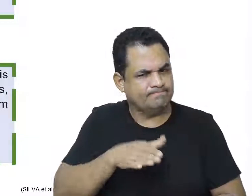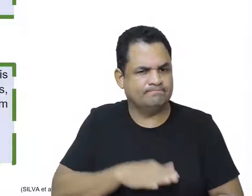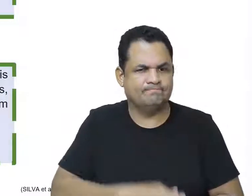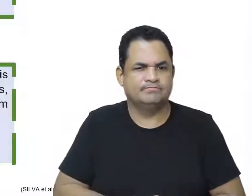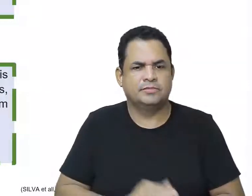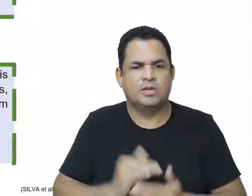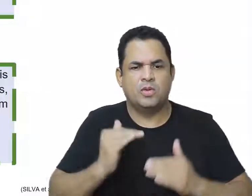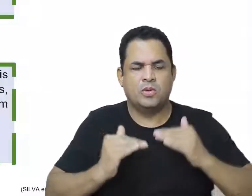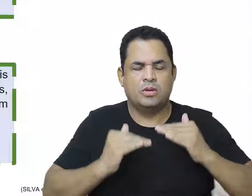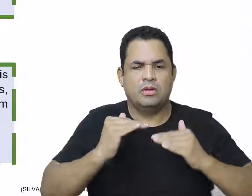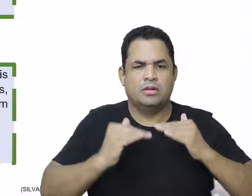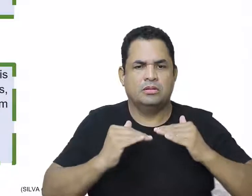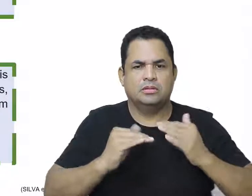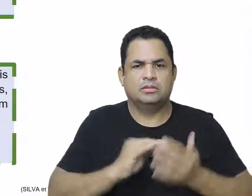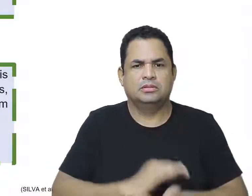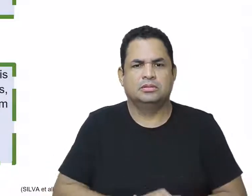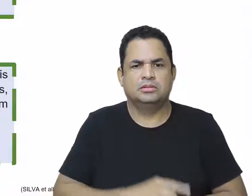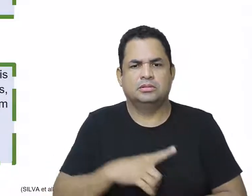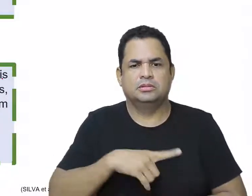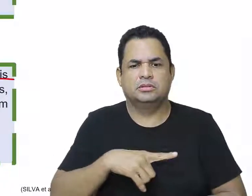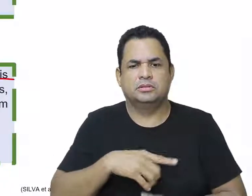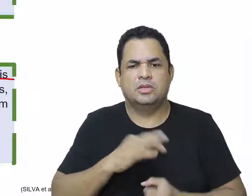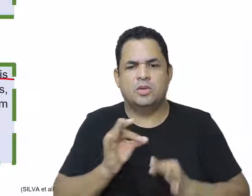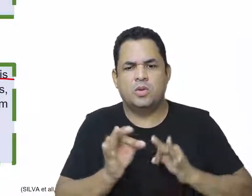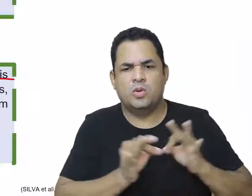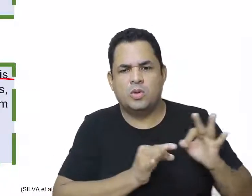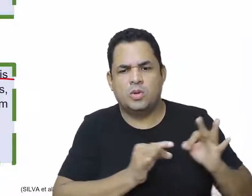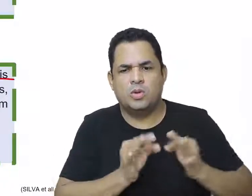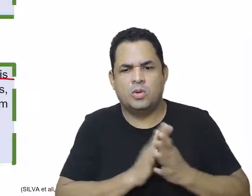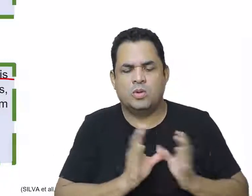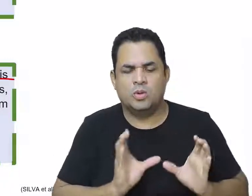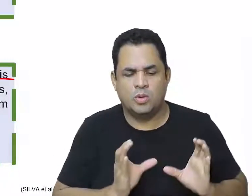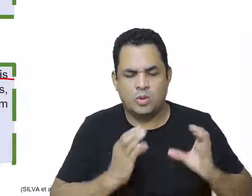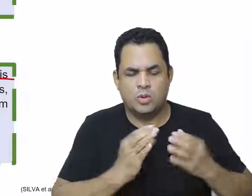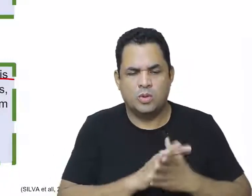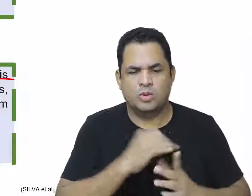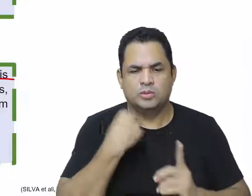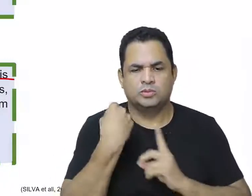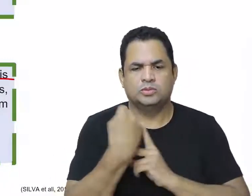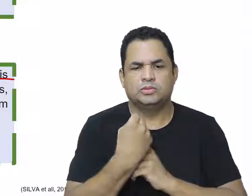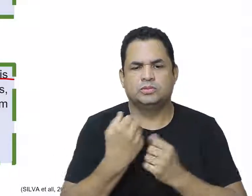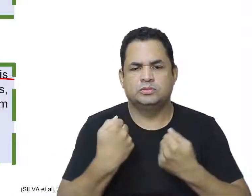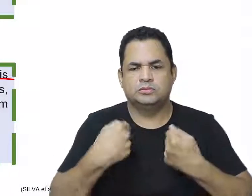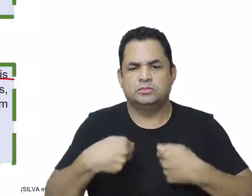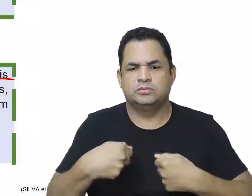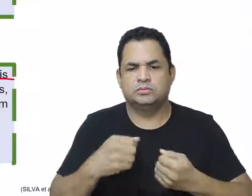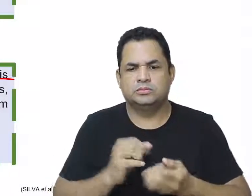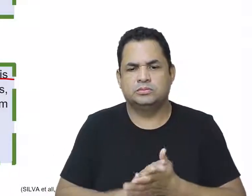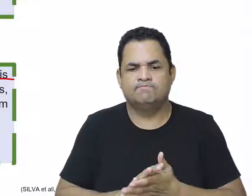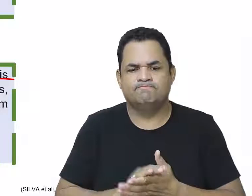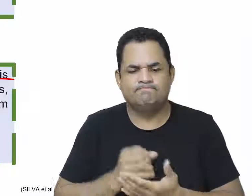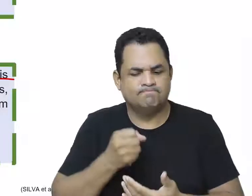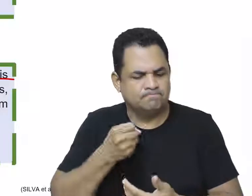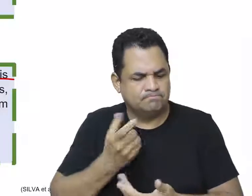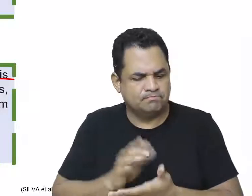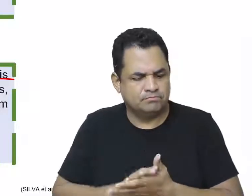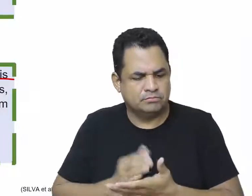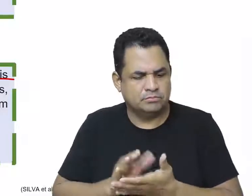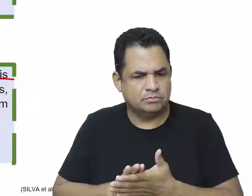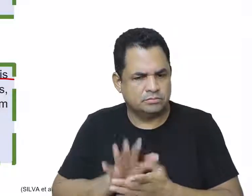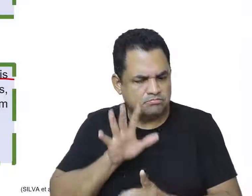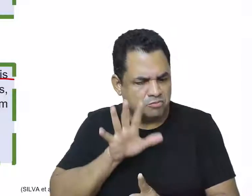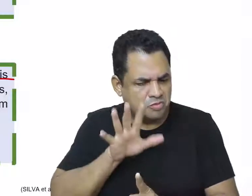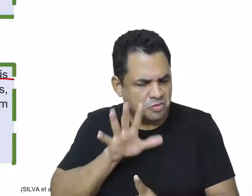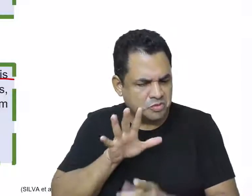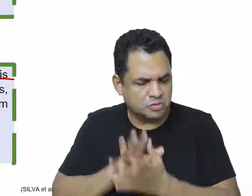seria um equilíbrio, onde a articulação dos grupos sociais poderiam levar a pressionar essa representação,